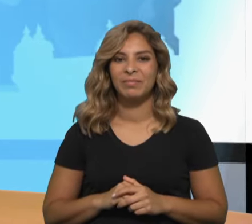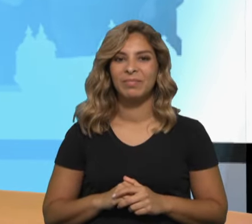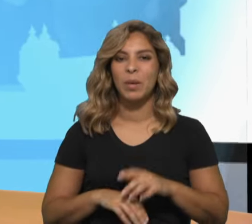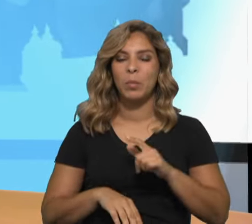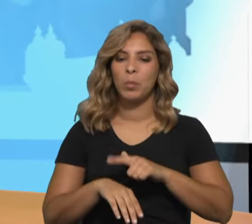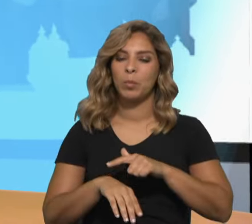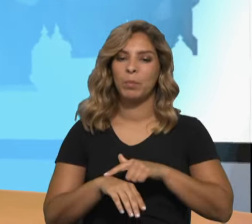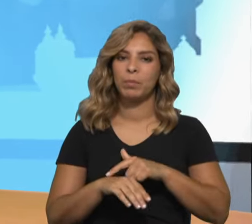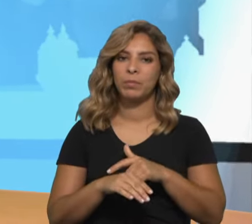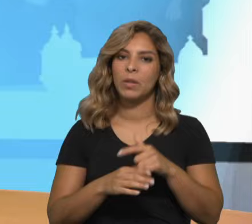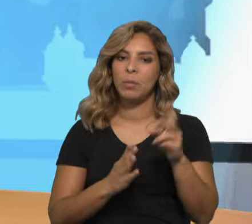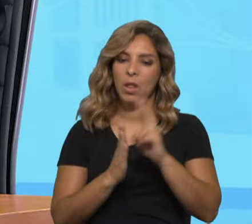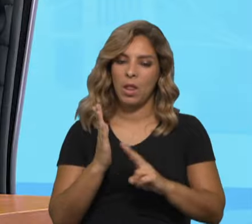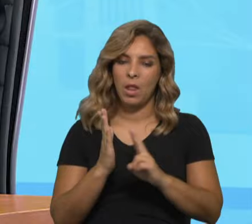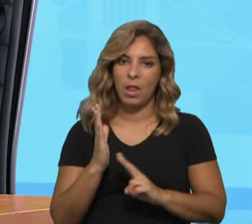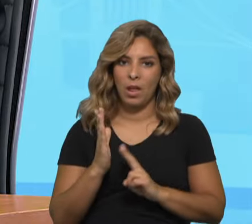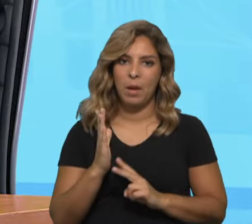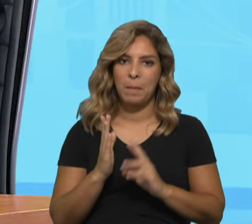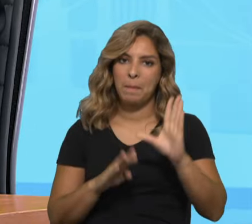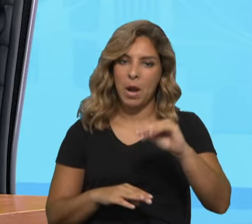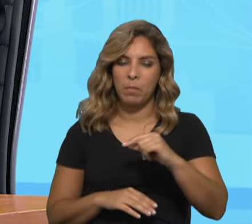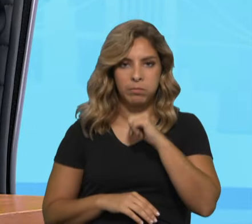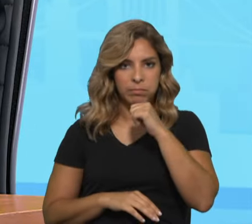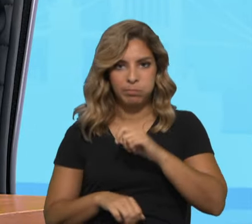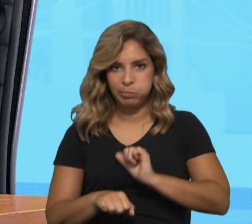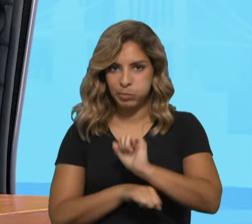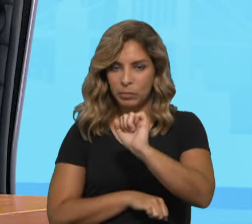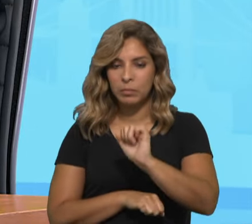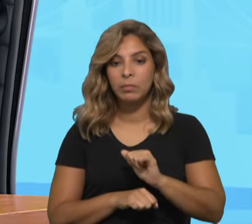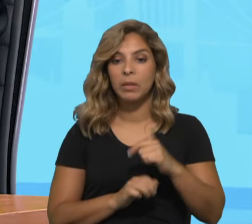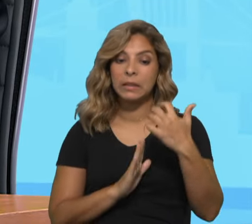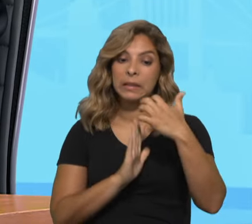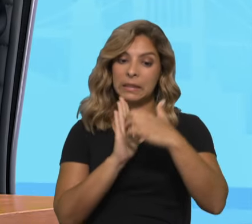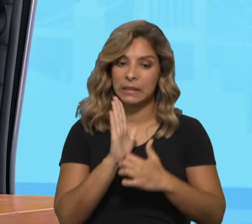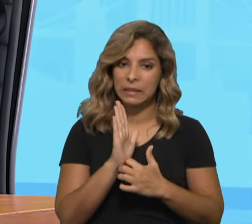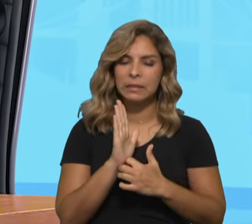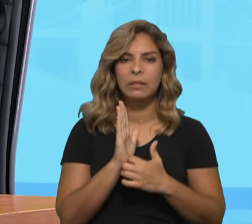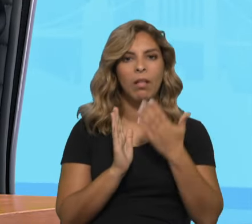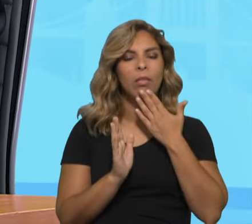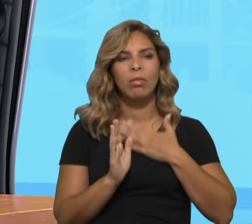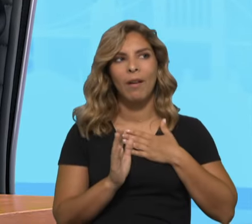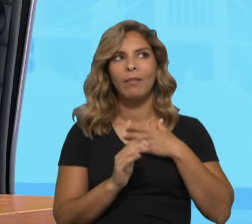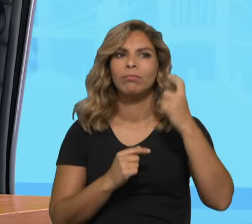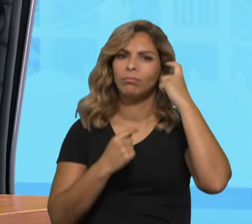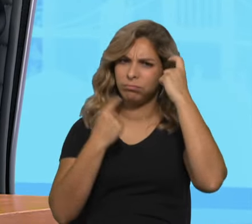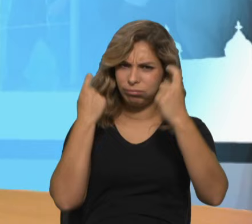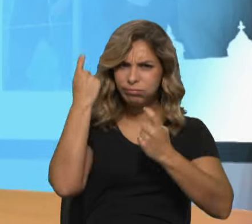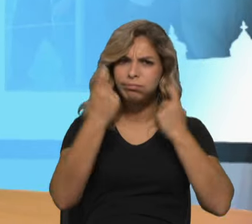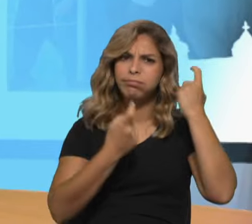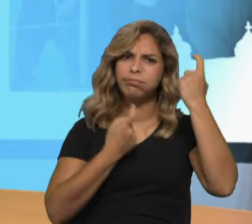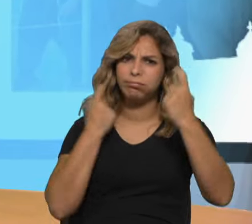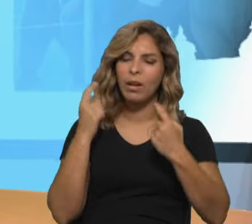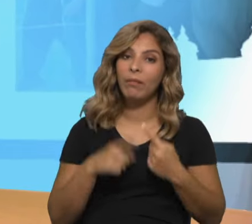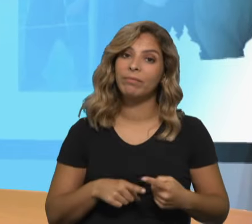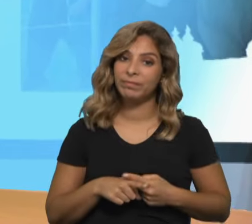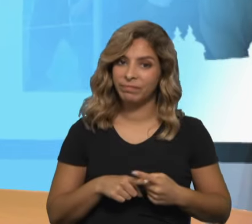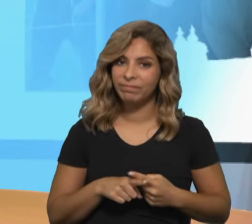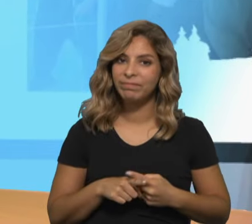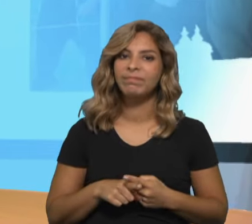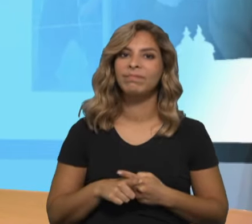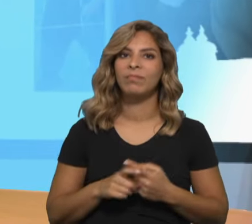porque este Evangelho de Marcos dava-nos aqui um elemento de reflexão particularmente interessante